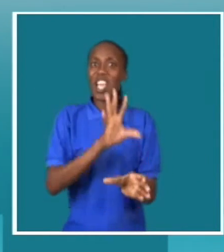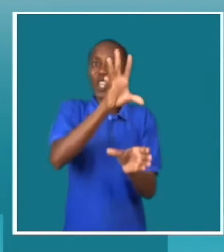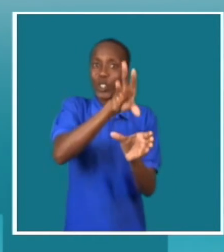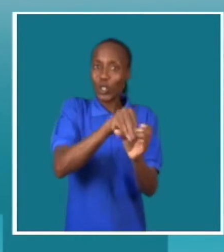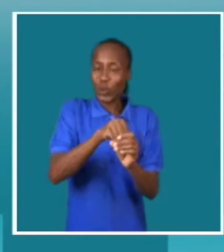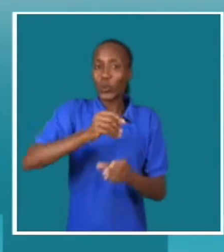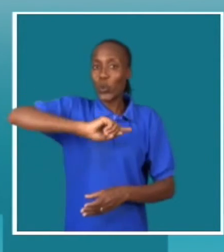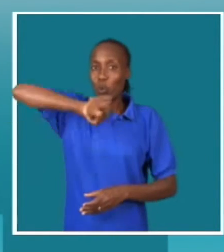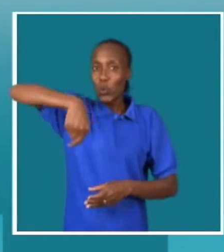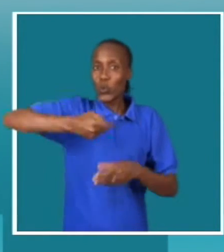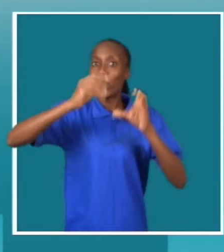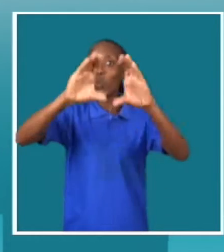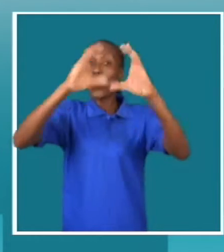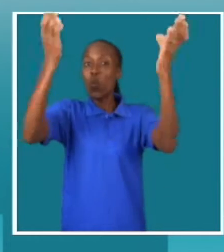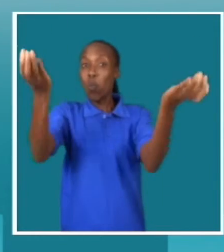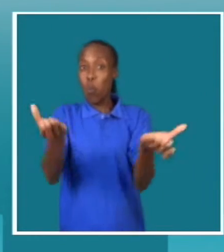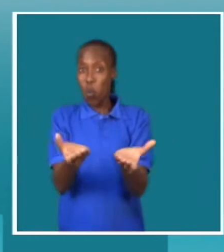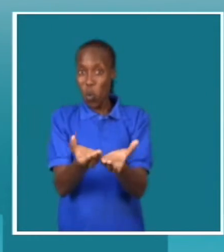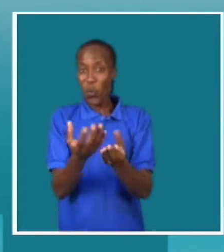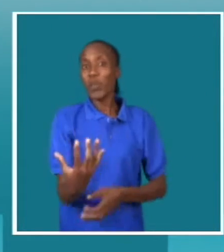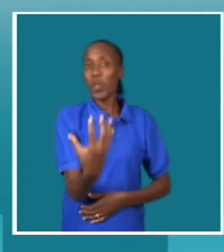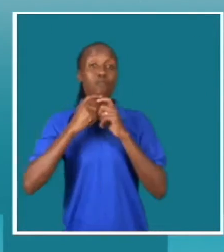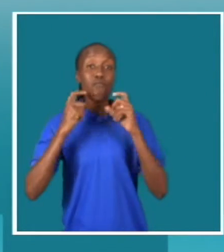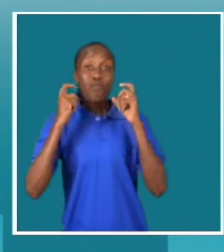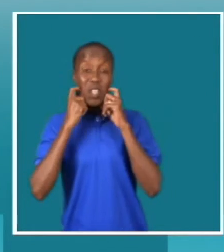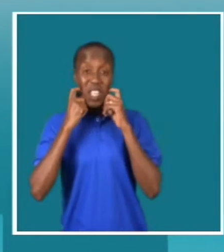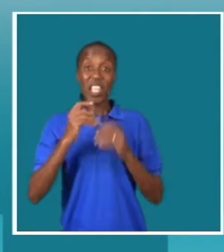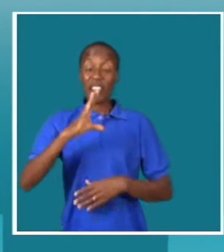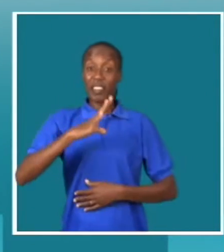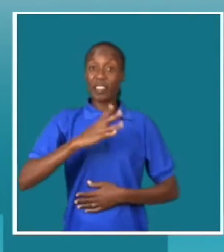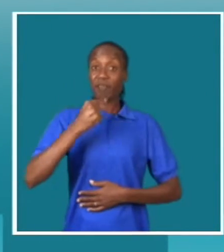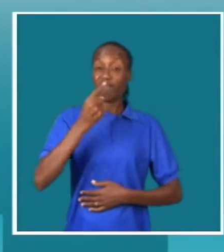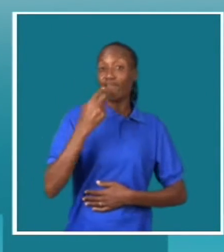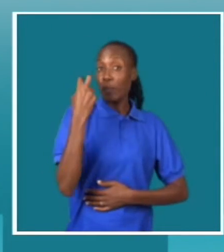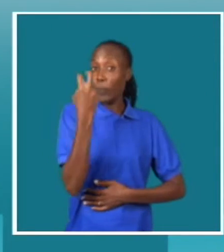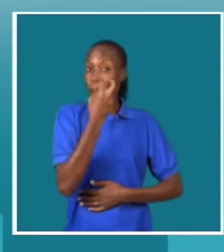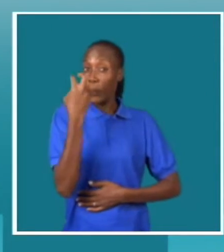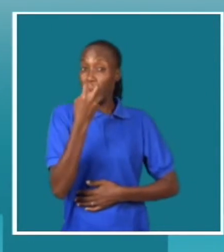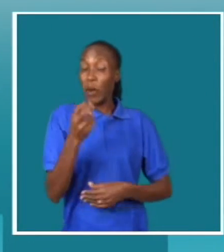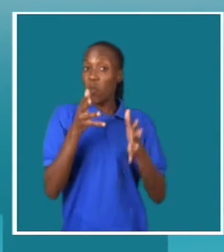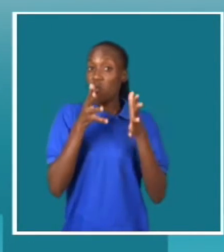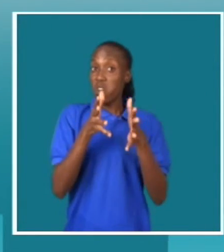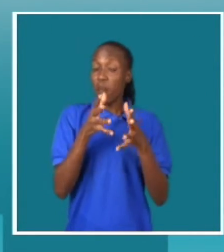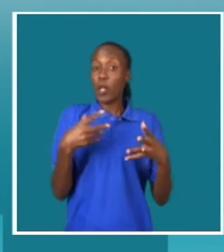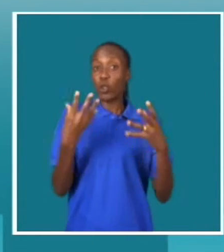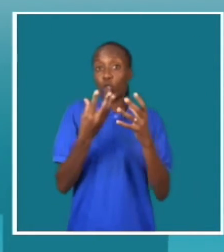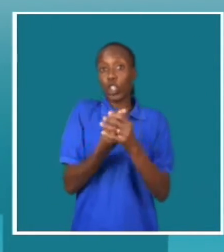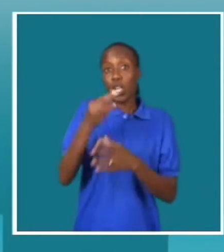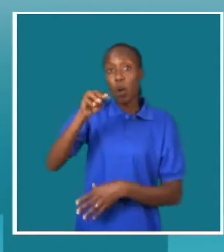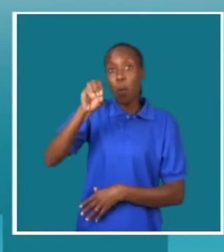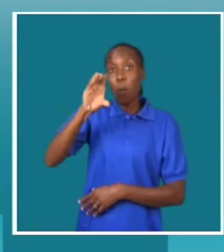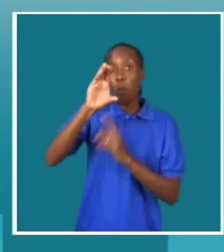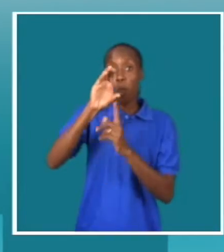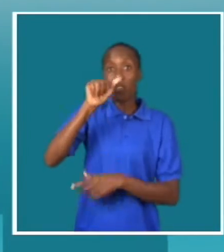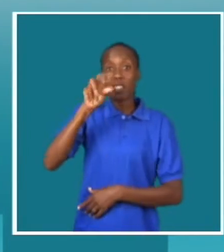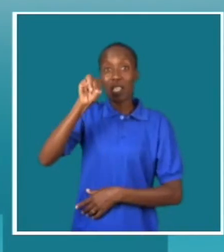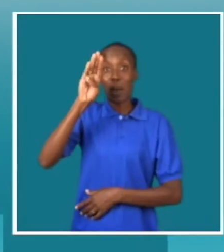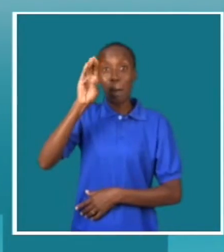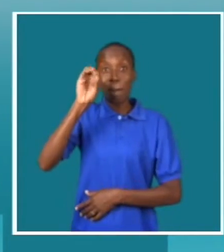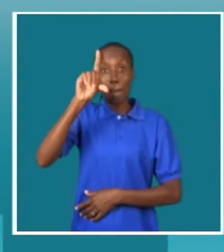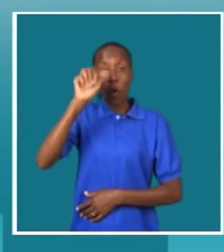fazem parte deste mundo. A Liga Moçambicana de Futebol vai mais longe. Procura a forma de